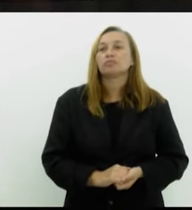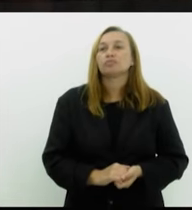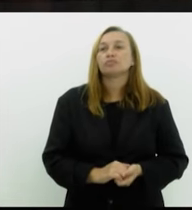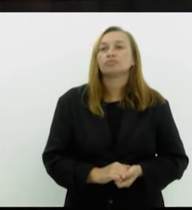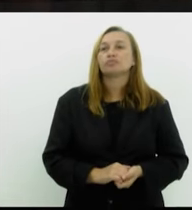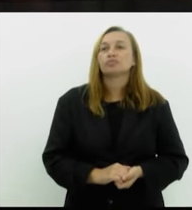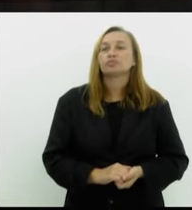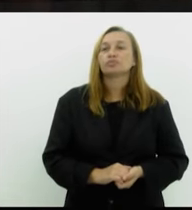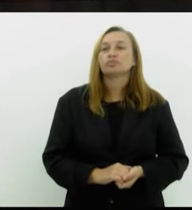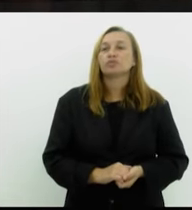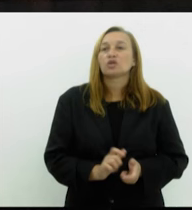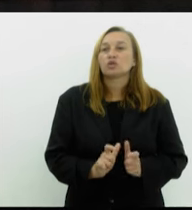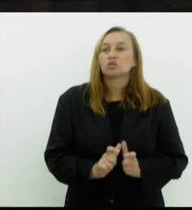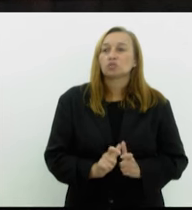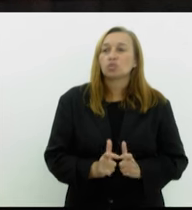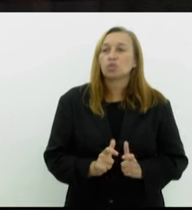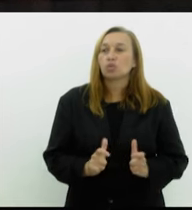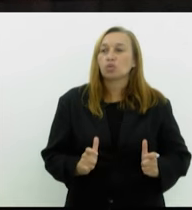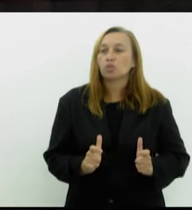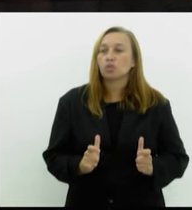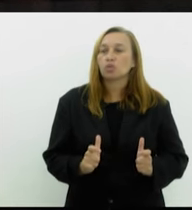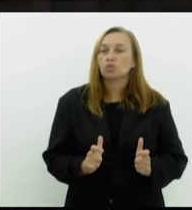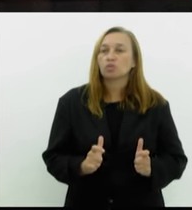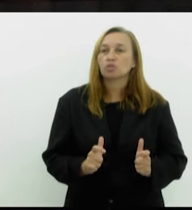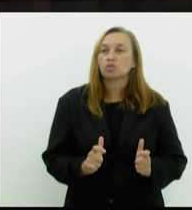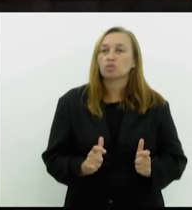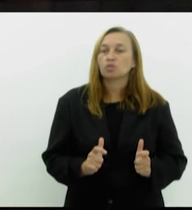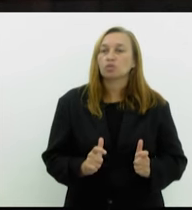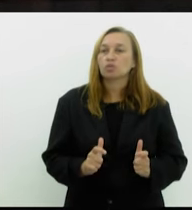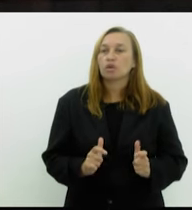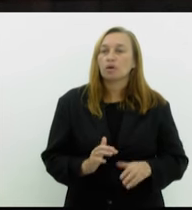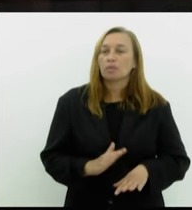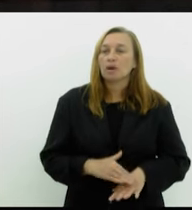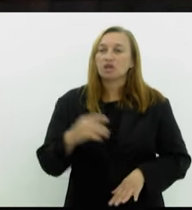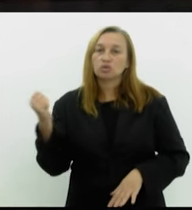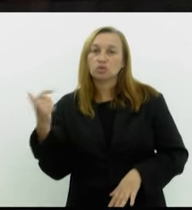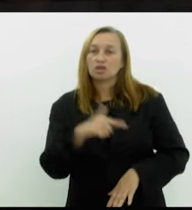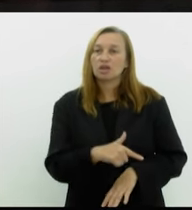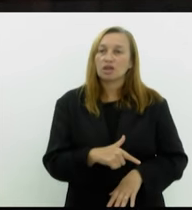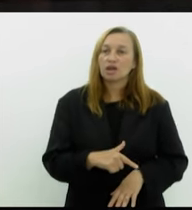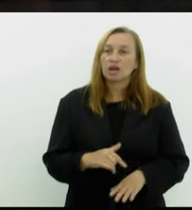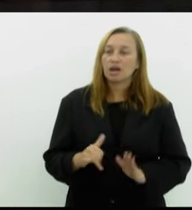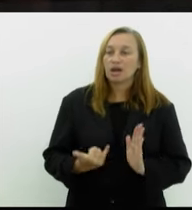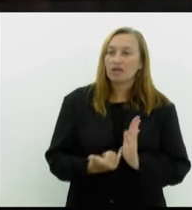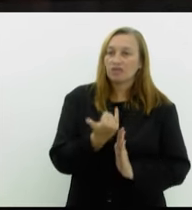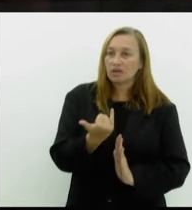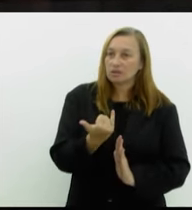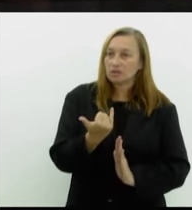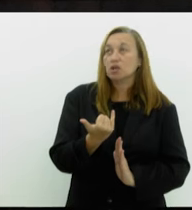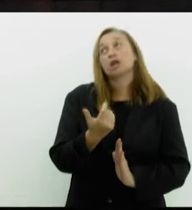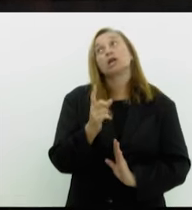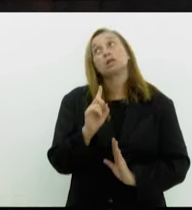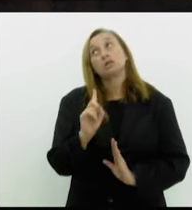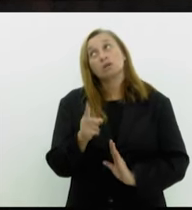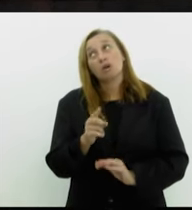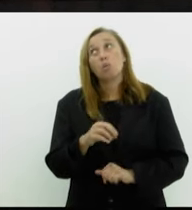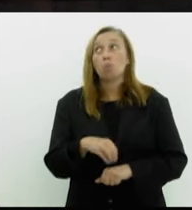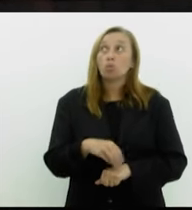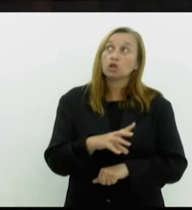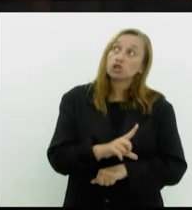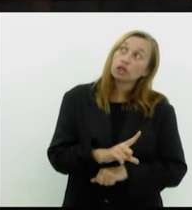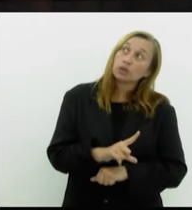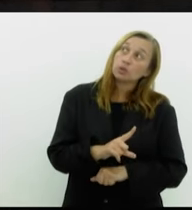cresceram acima da inflação, o que é um indicador daqui